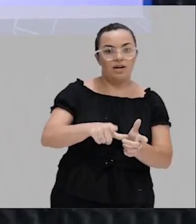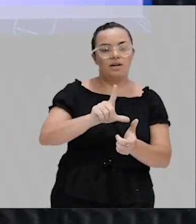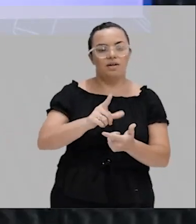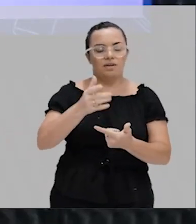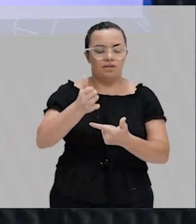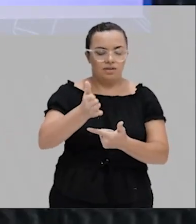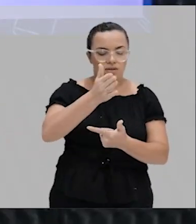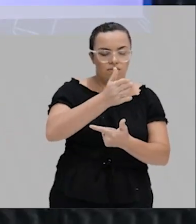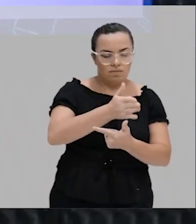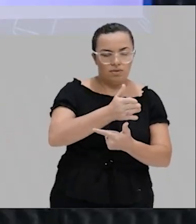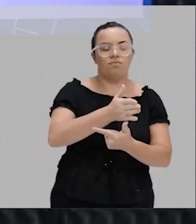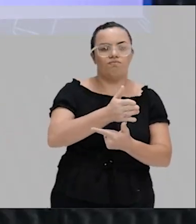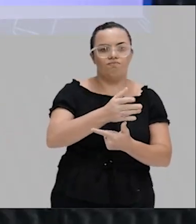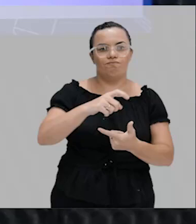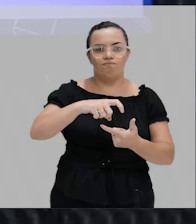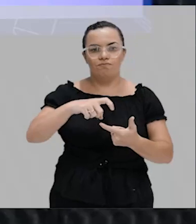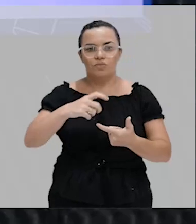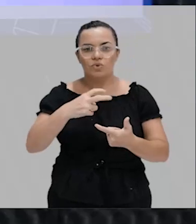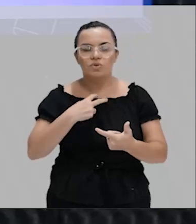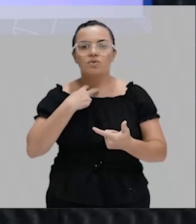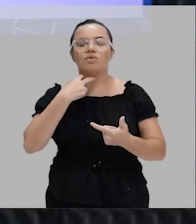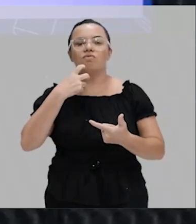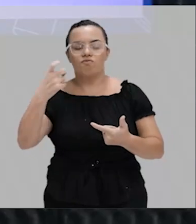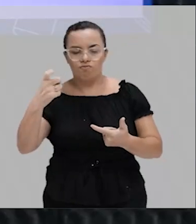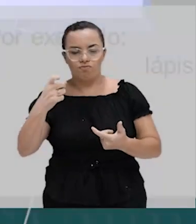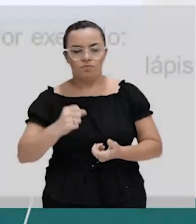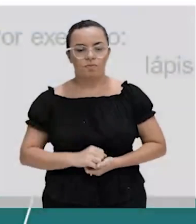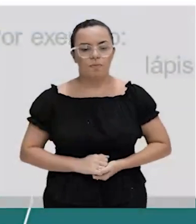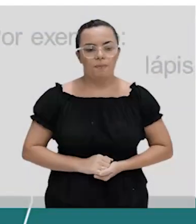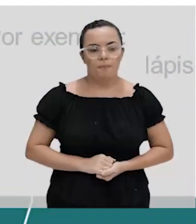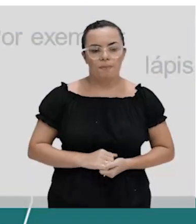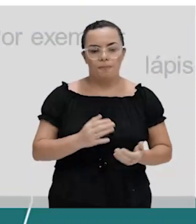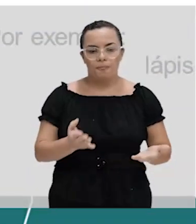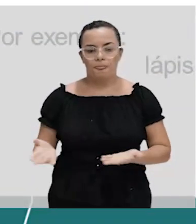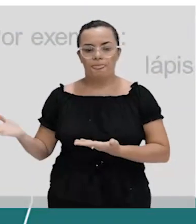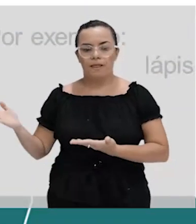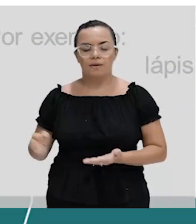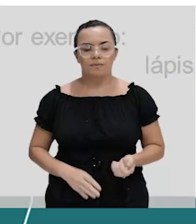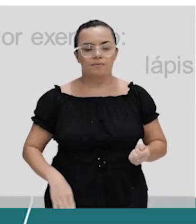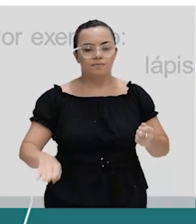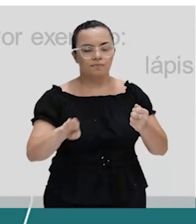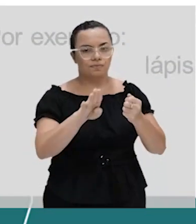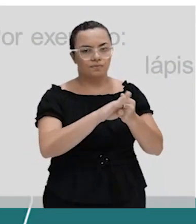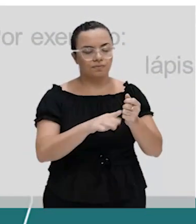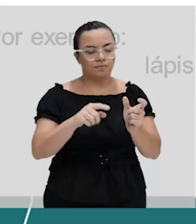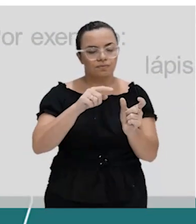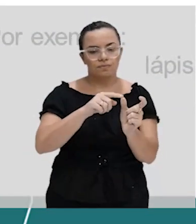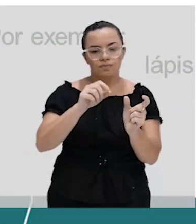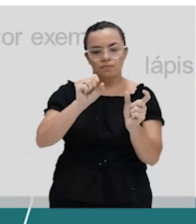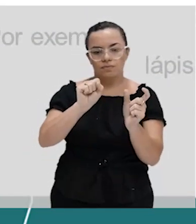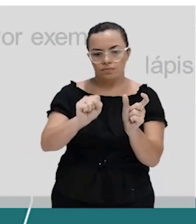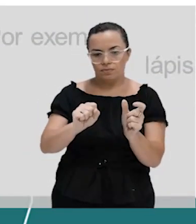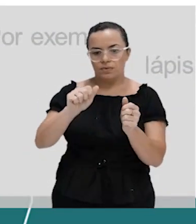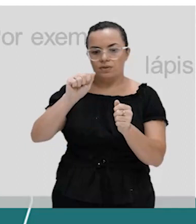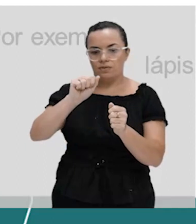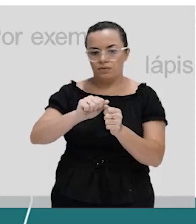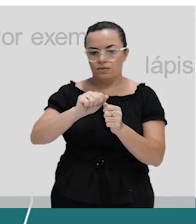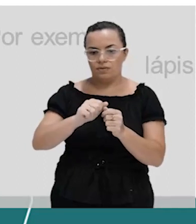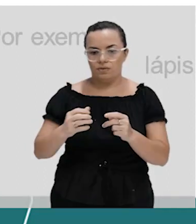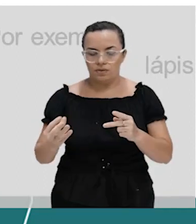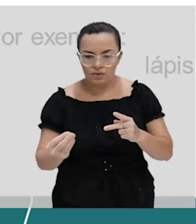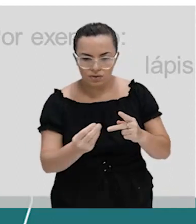fonologia. Os substantivos terminados em S fazem um plural de duas maneiras, quando monossílabos